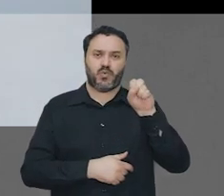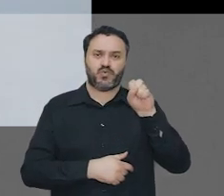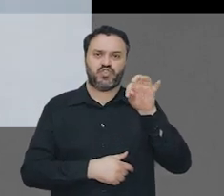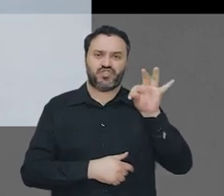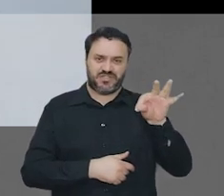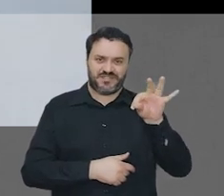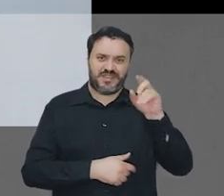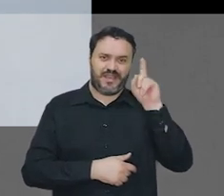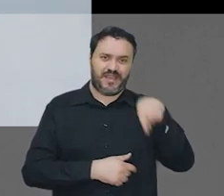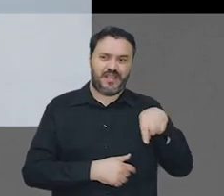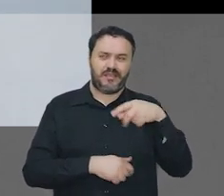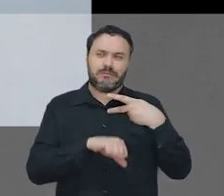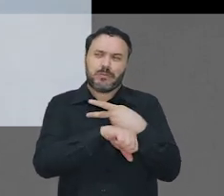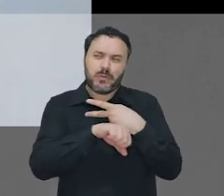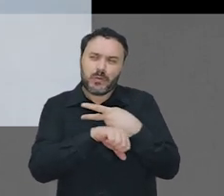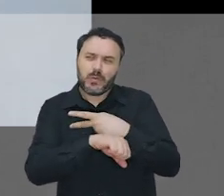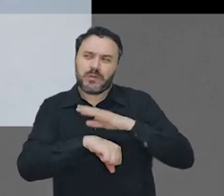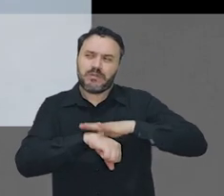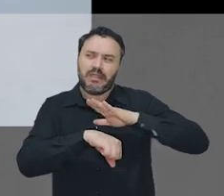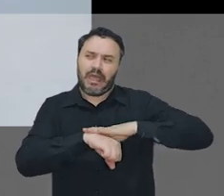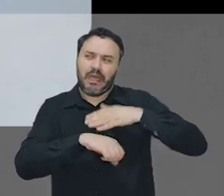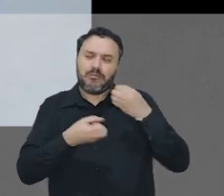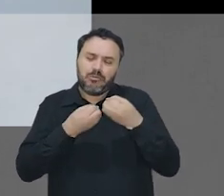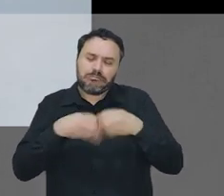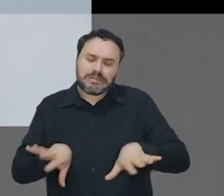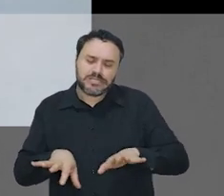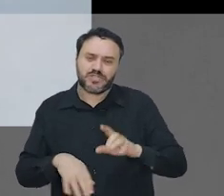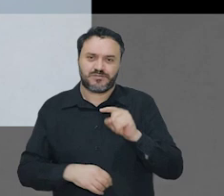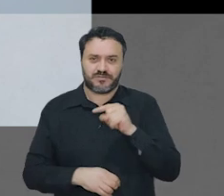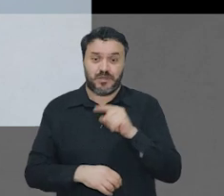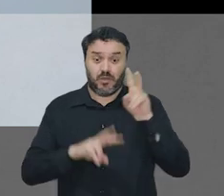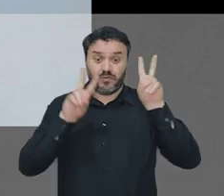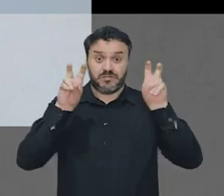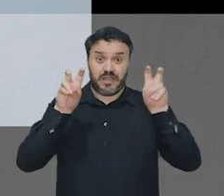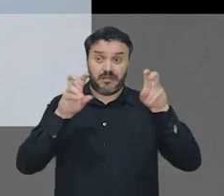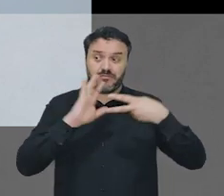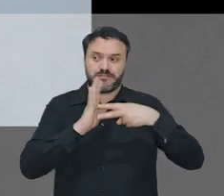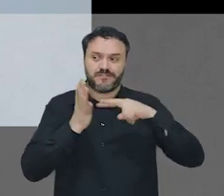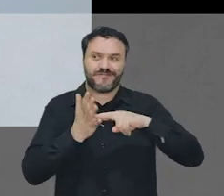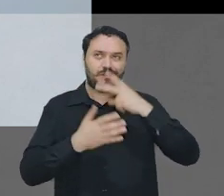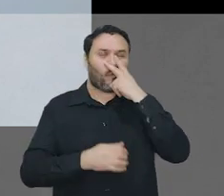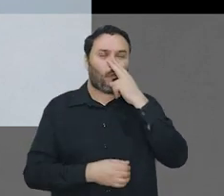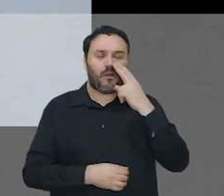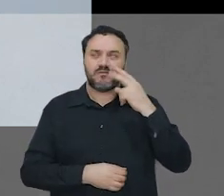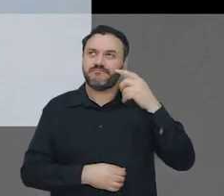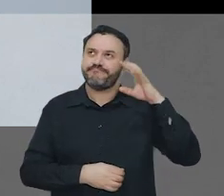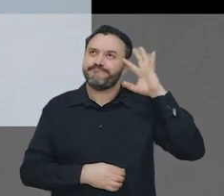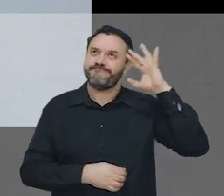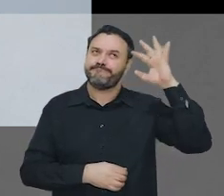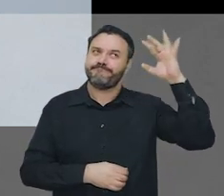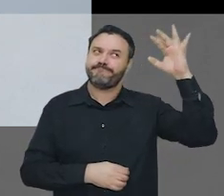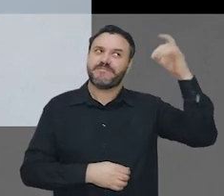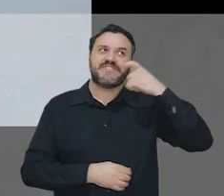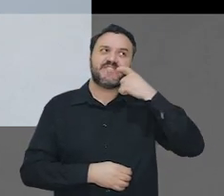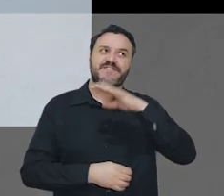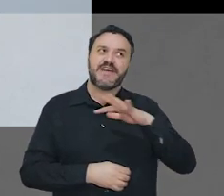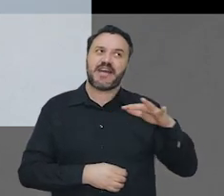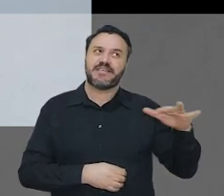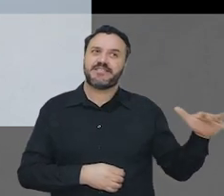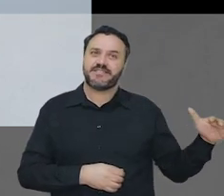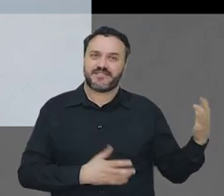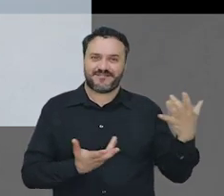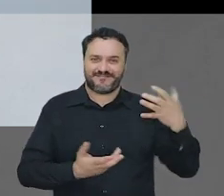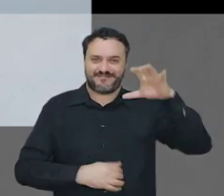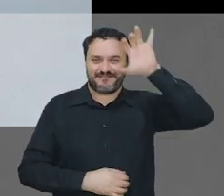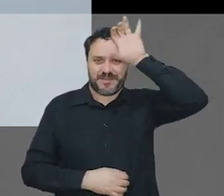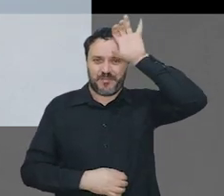e o tema diz respeito a uma viagem à memória da infância. Aliás, memória